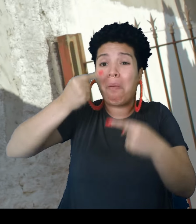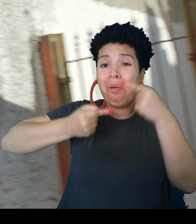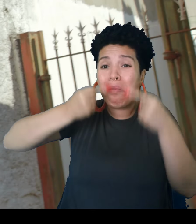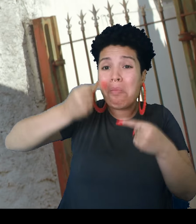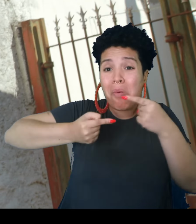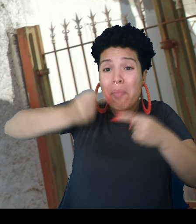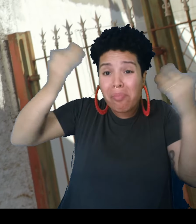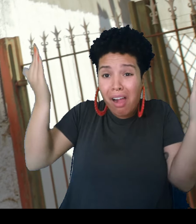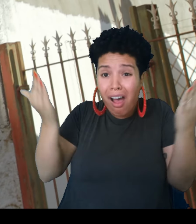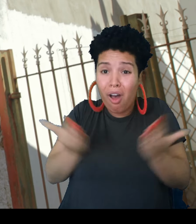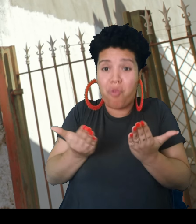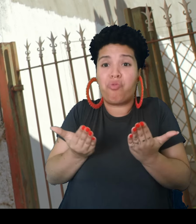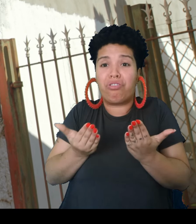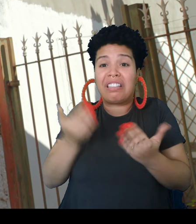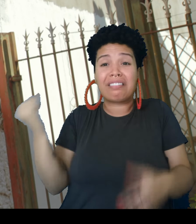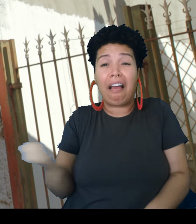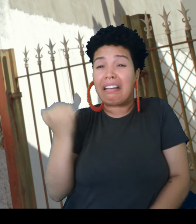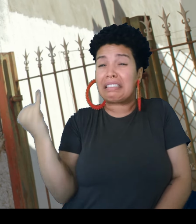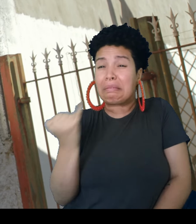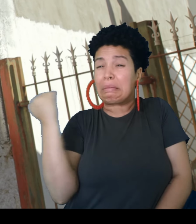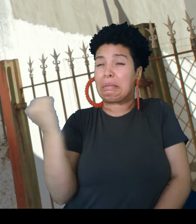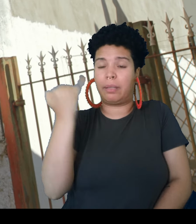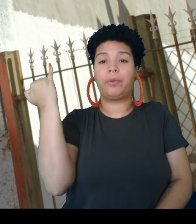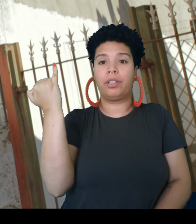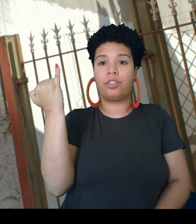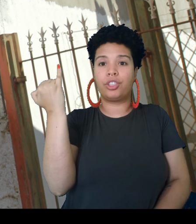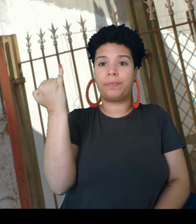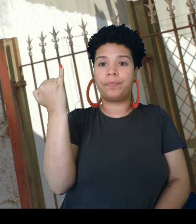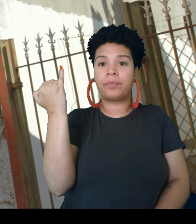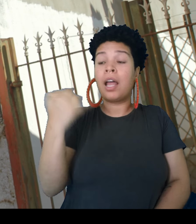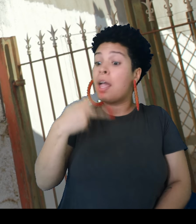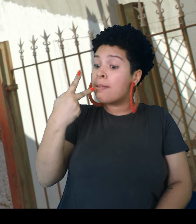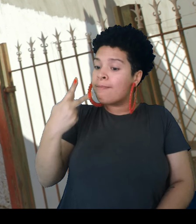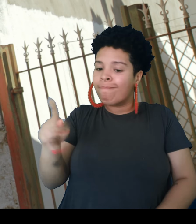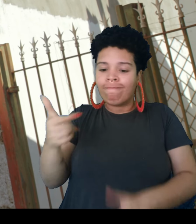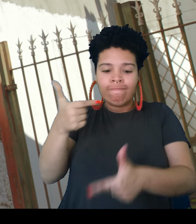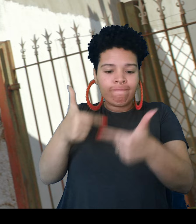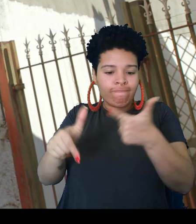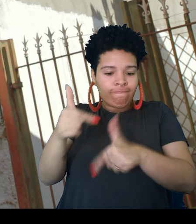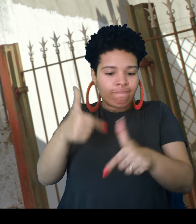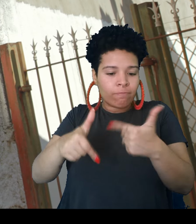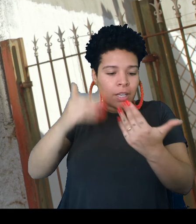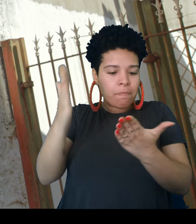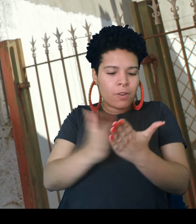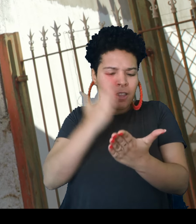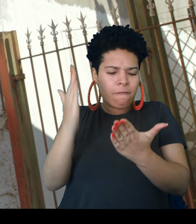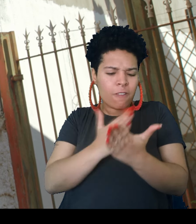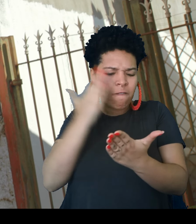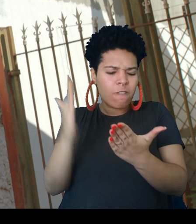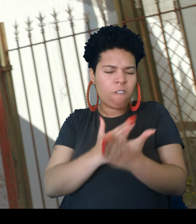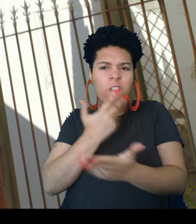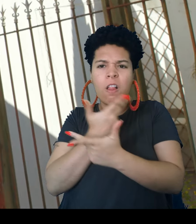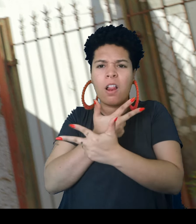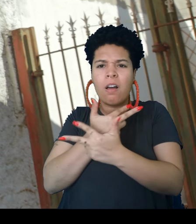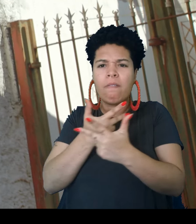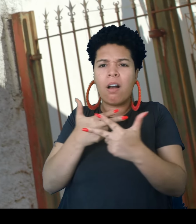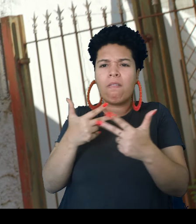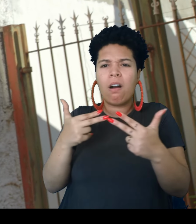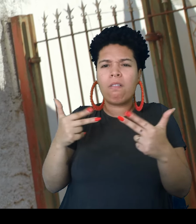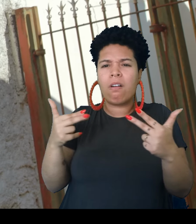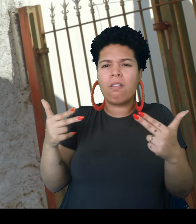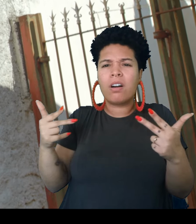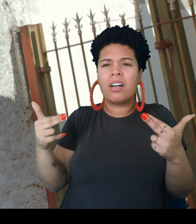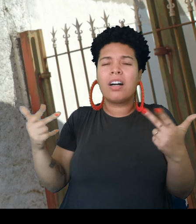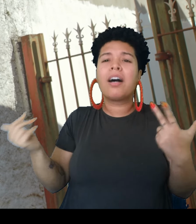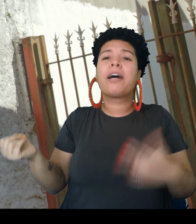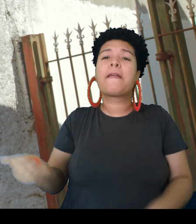político. Obras como A Mulher Desiludida, Todos os Homens São Mortais e Memórias de uma Moça Bem